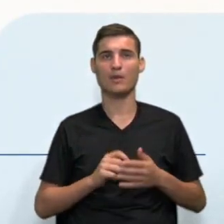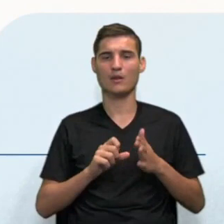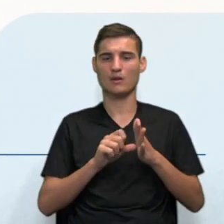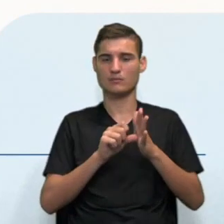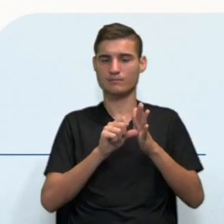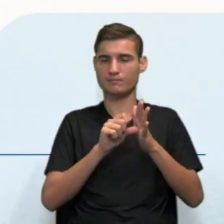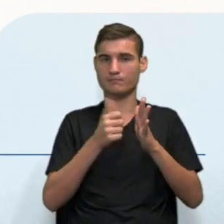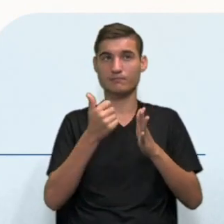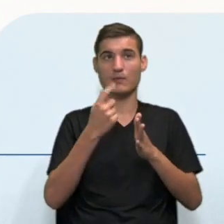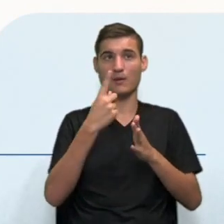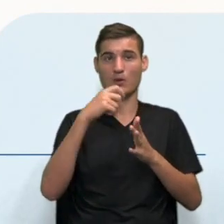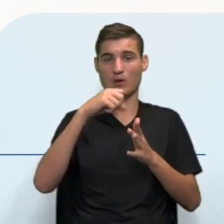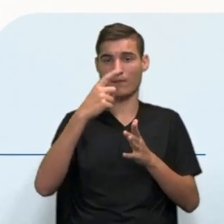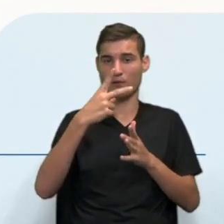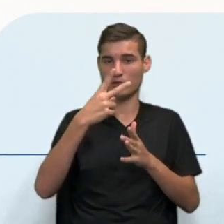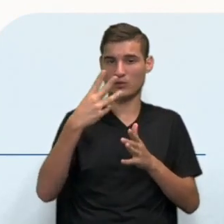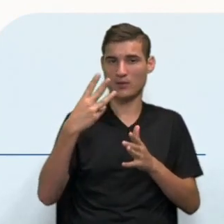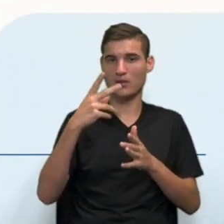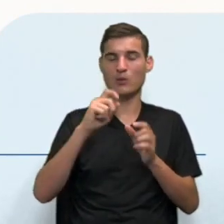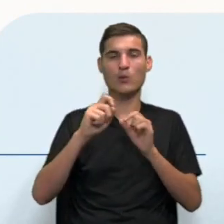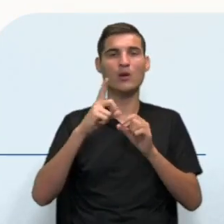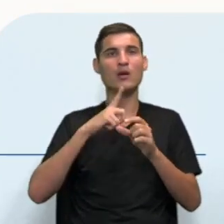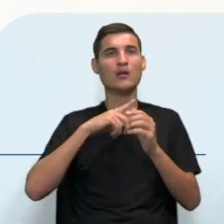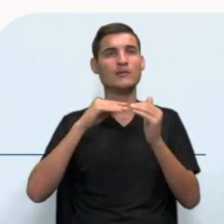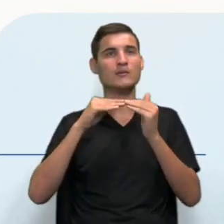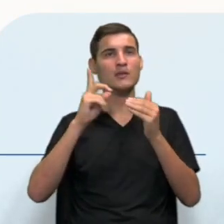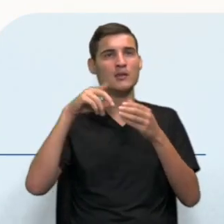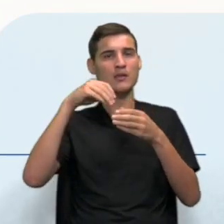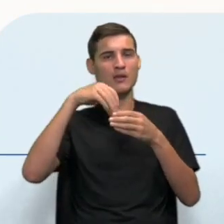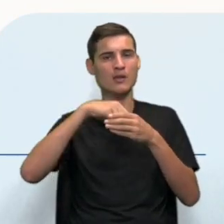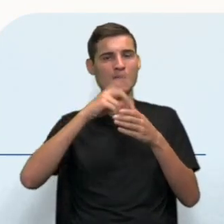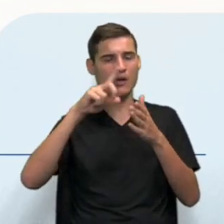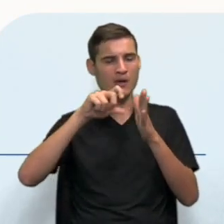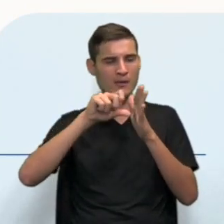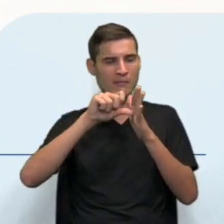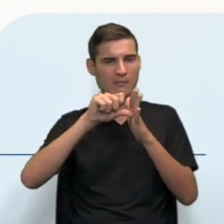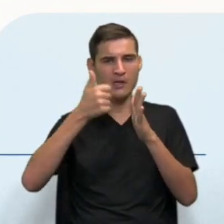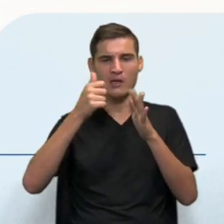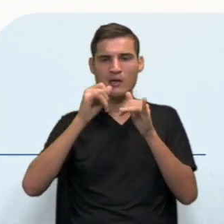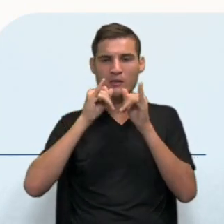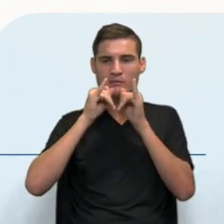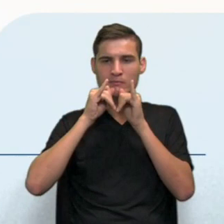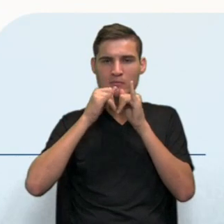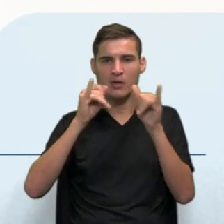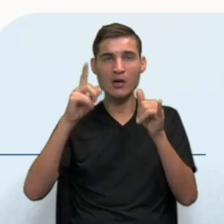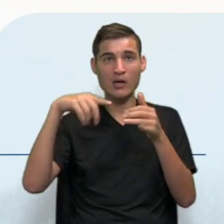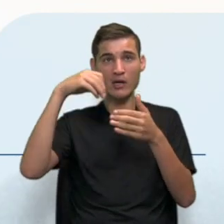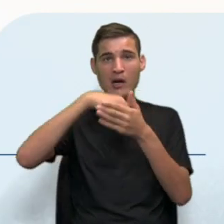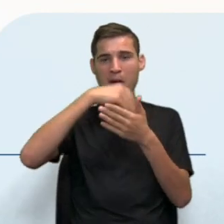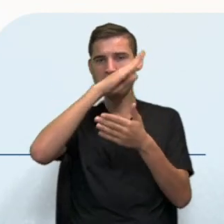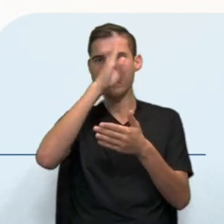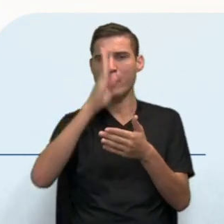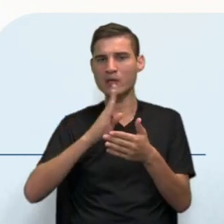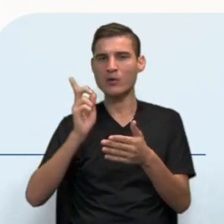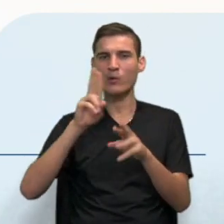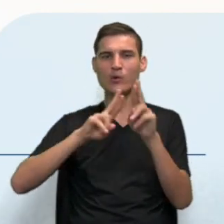1923, o que aconteceu em 1923? Teve a primeira transmissão de rádio aqui no Brasil.